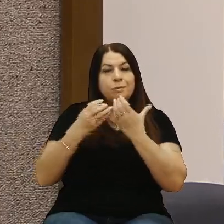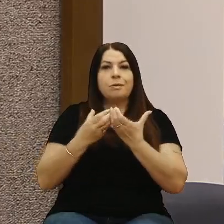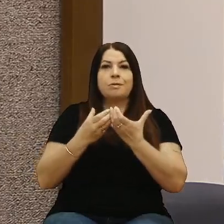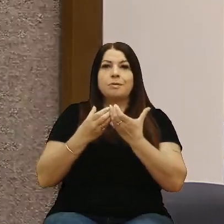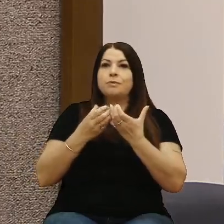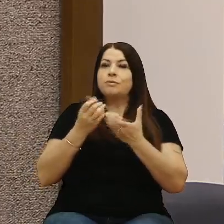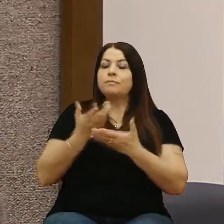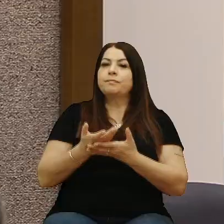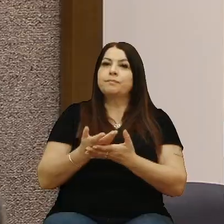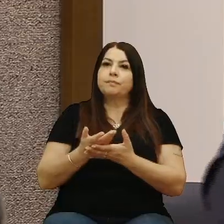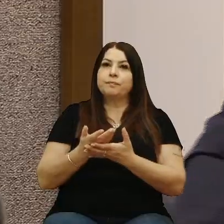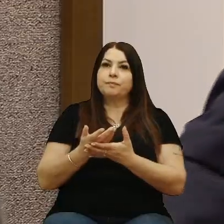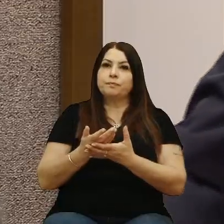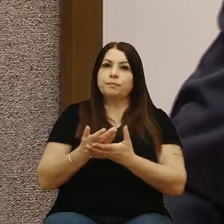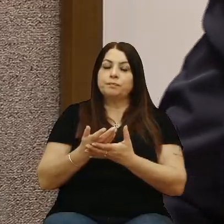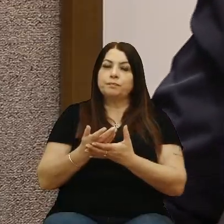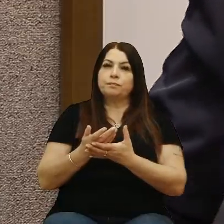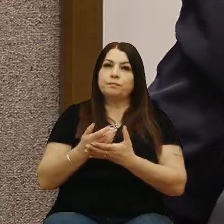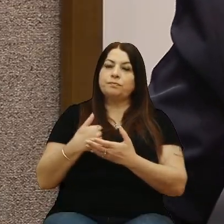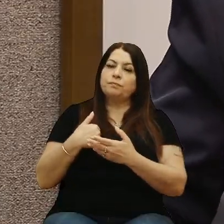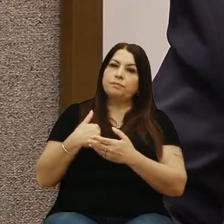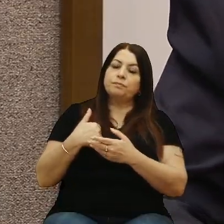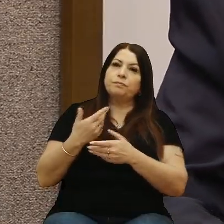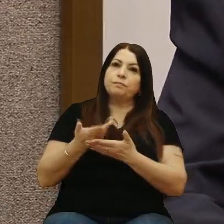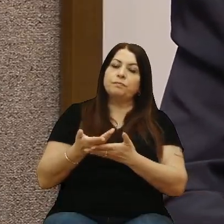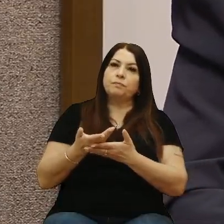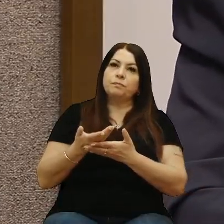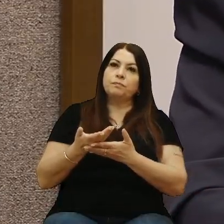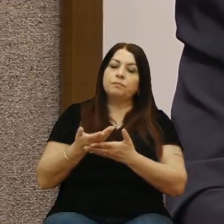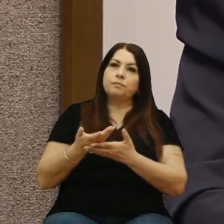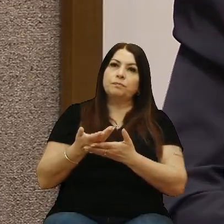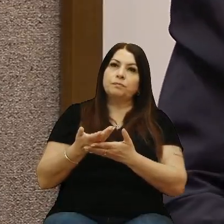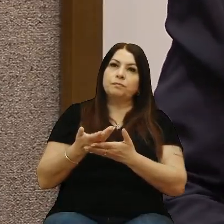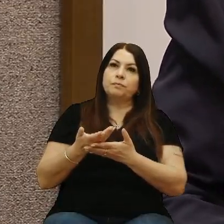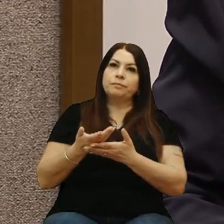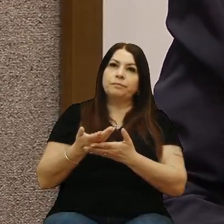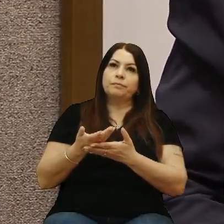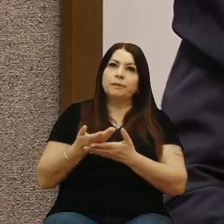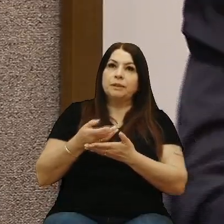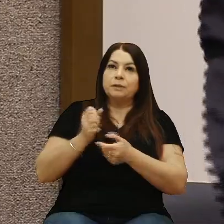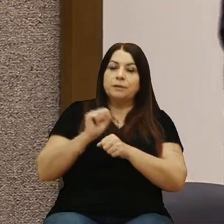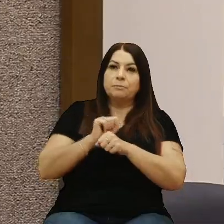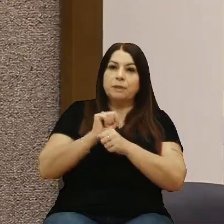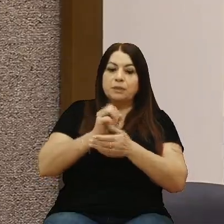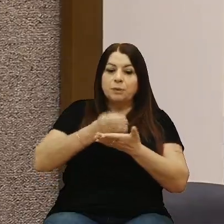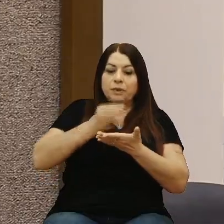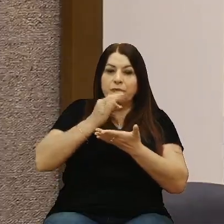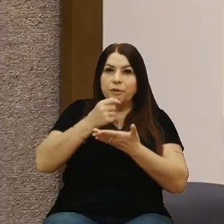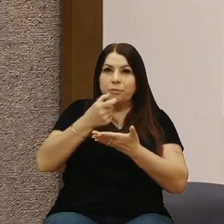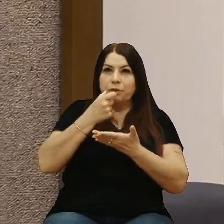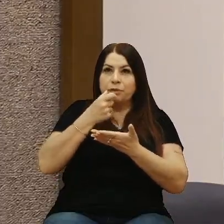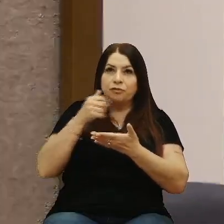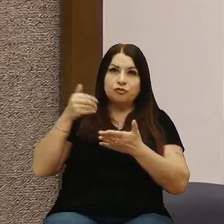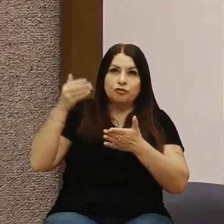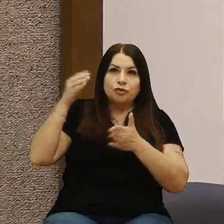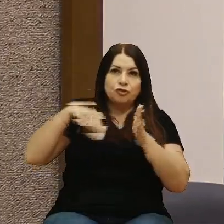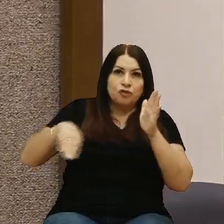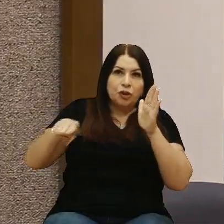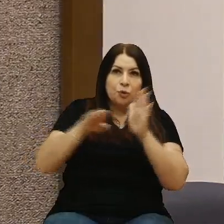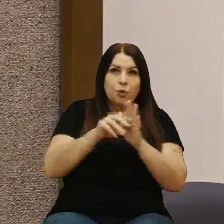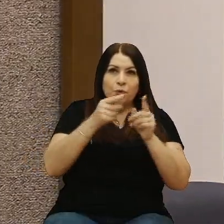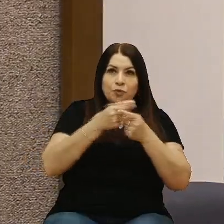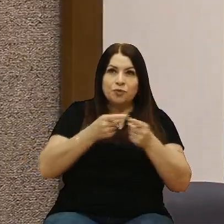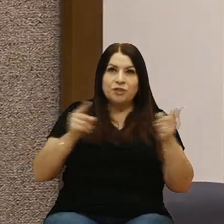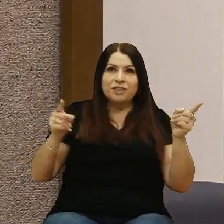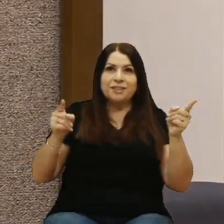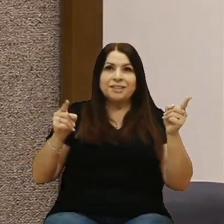eu, quando estava esperando o café com bolacha, chegou o churrasco. Daí tive